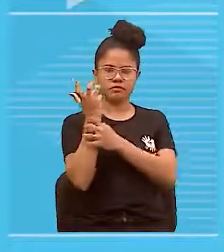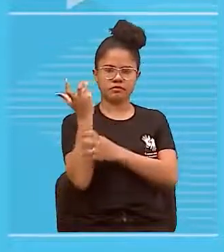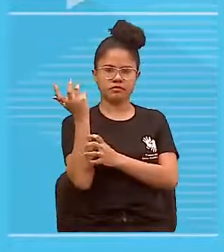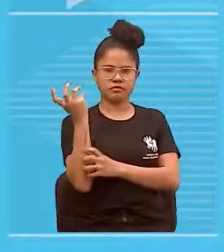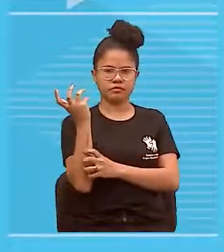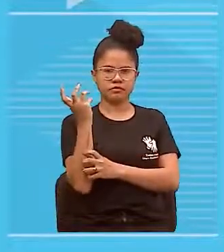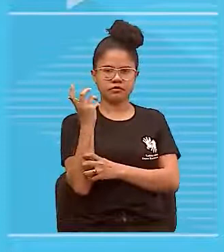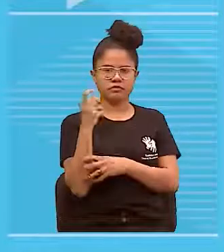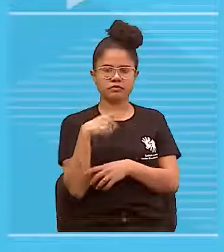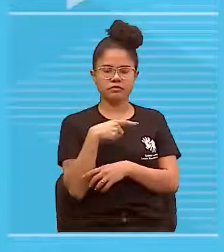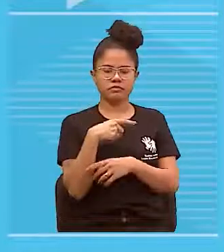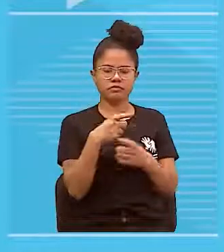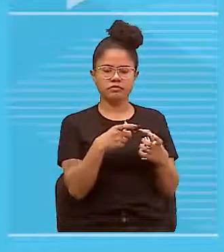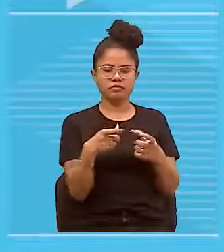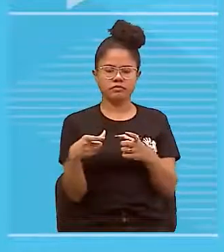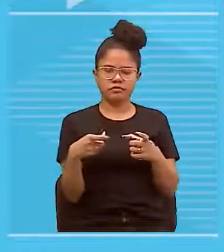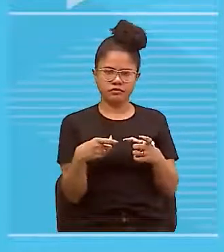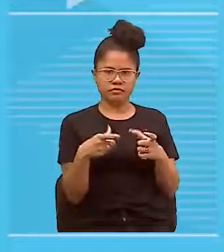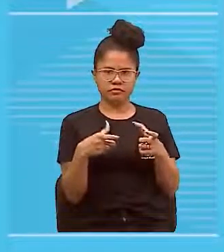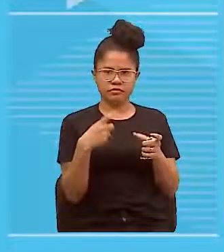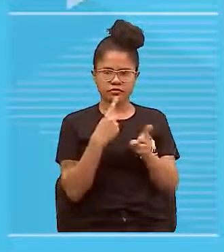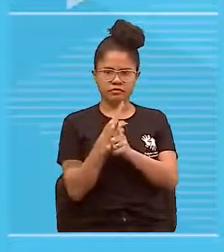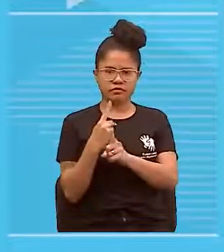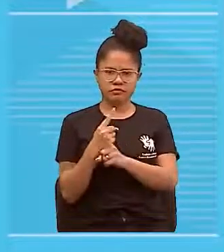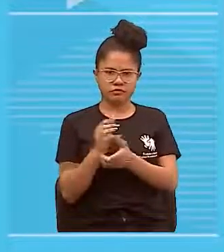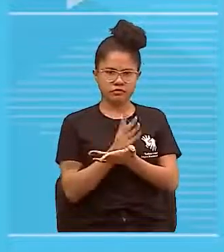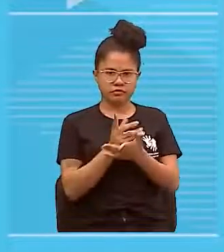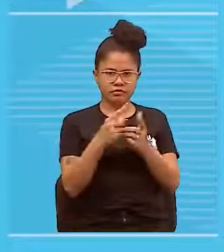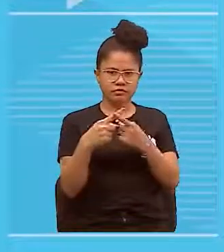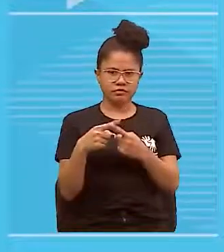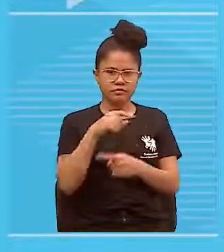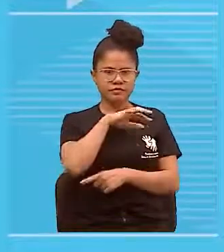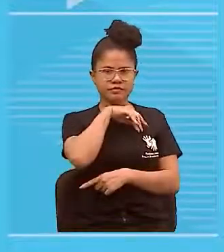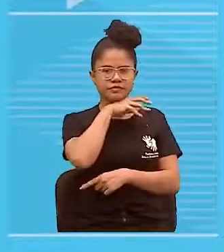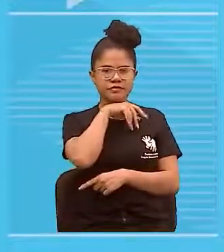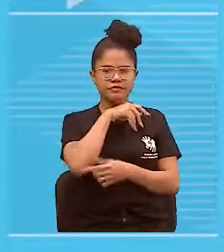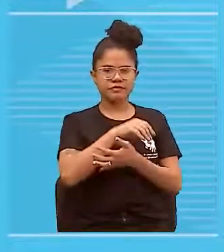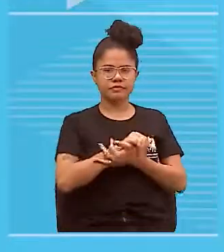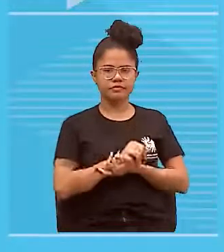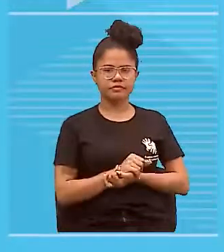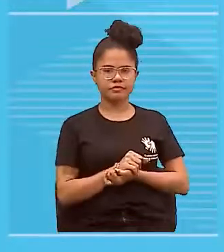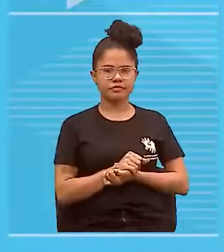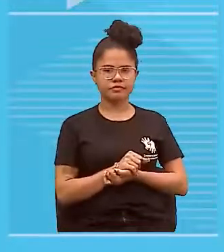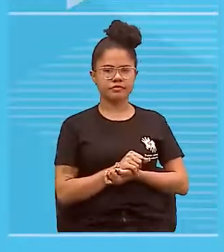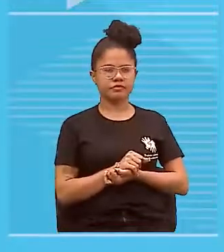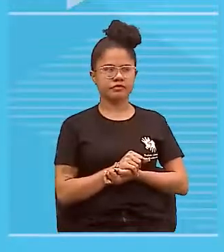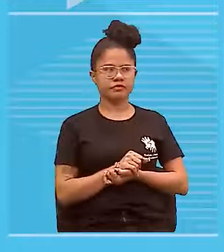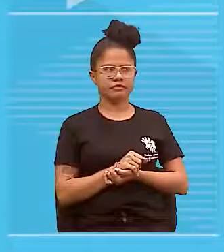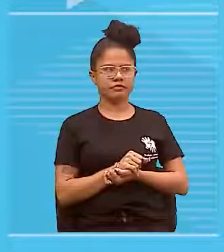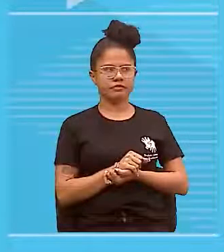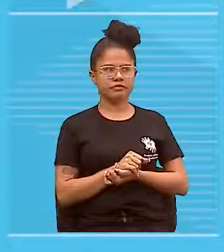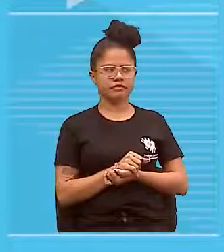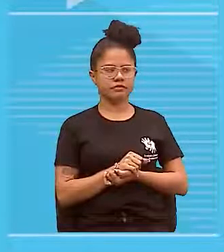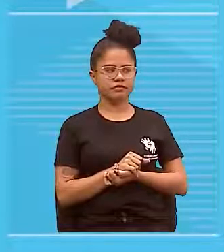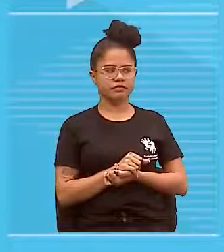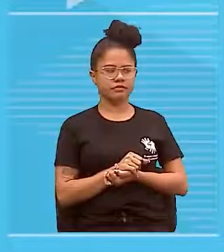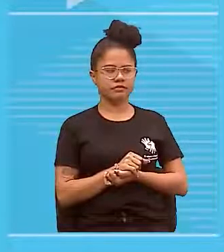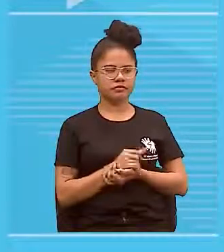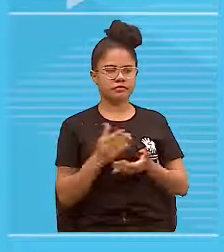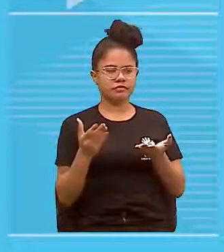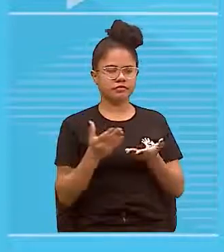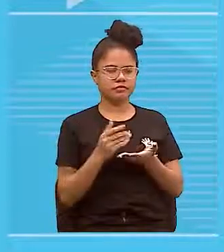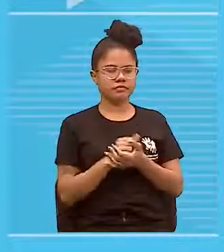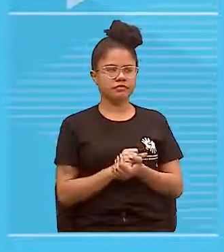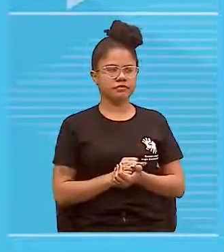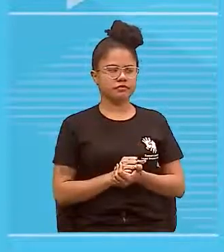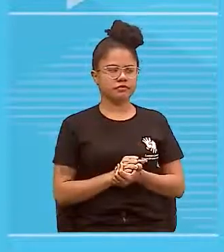determinada espécie. Tá certo? Exatamente. A orca é danada. Exatamente, Jack. Perfeito. E aí, o que é que vai ser